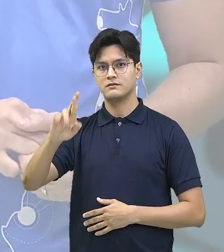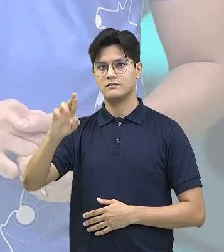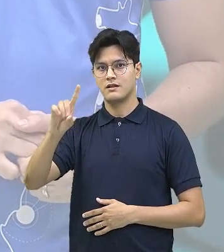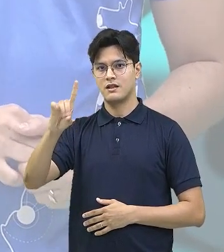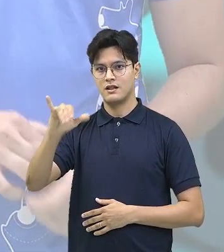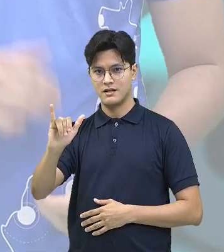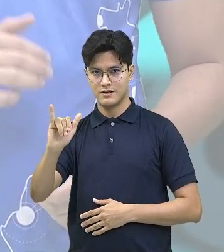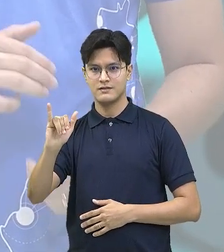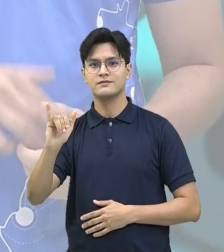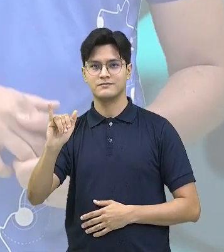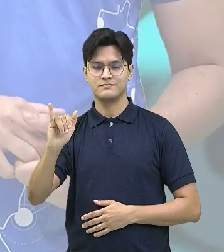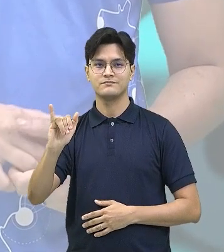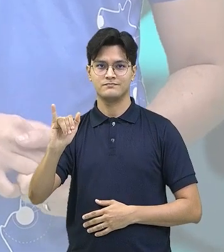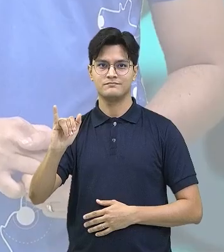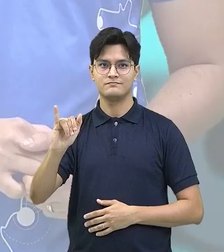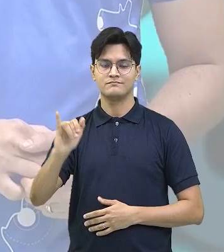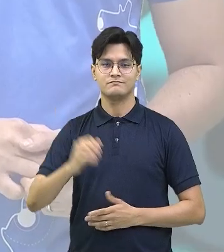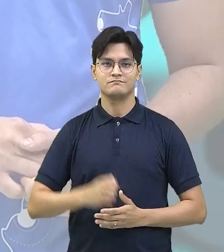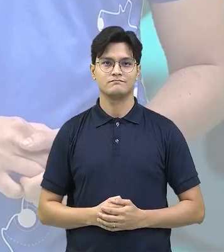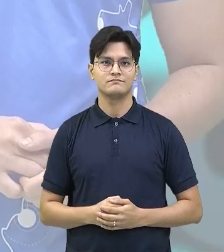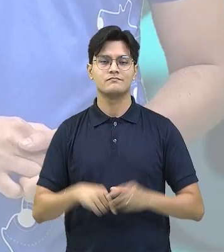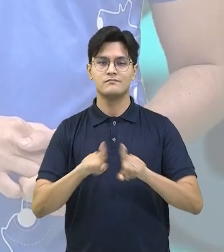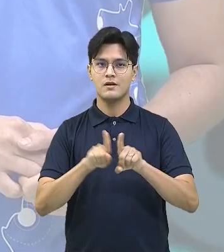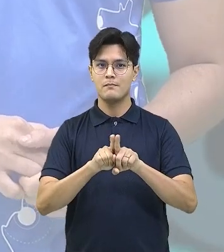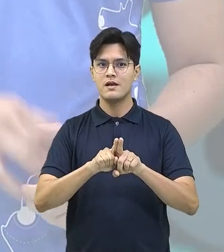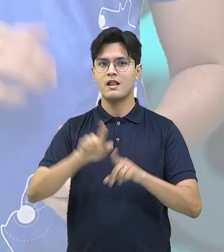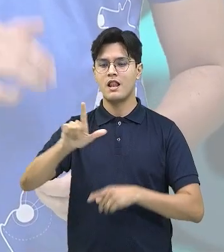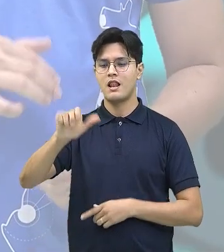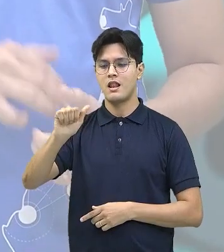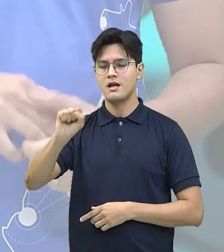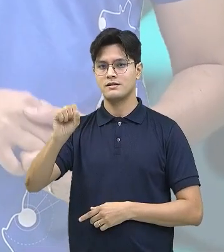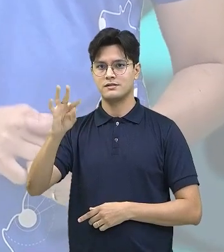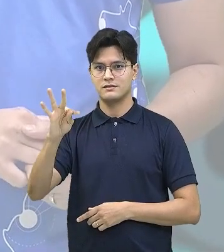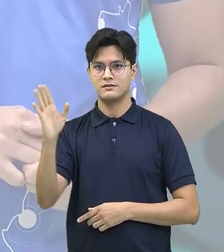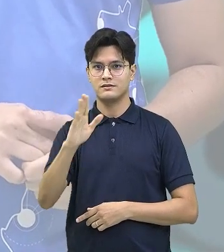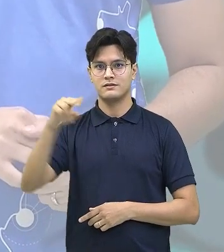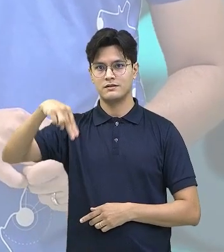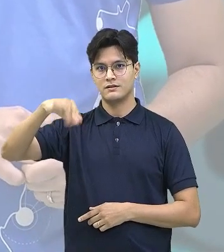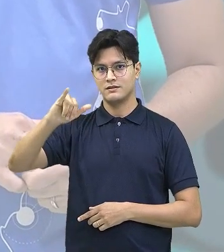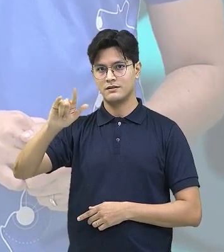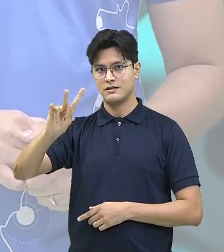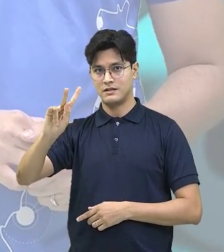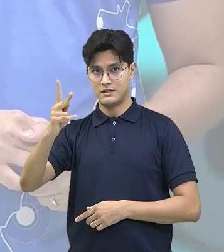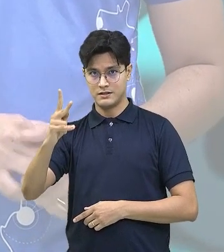Yesterday. Last night. Last week.